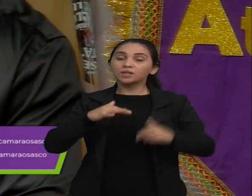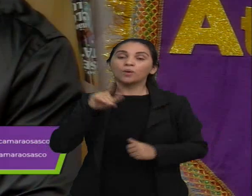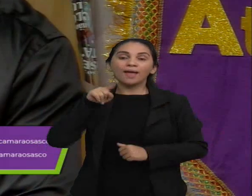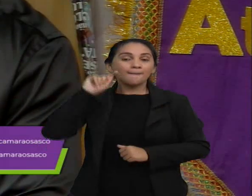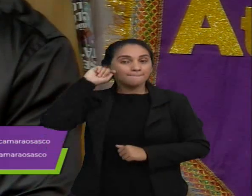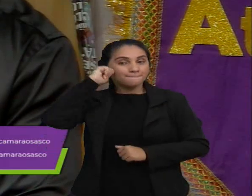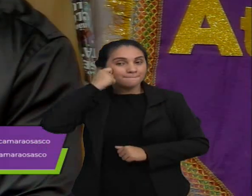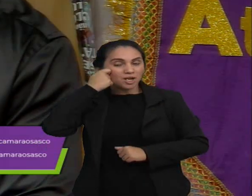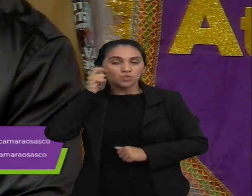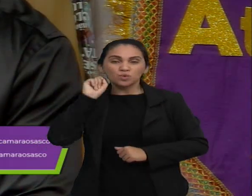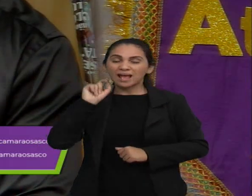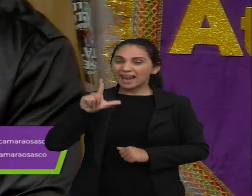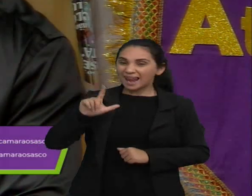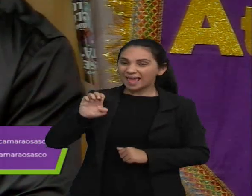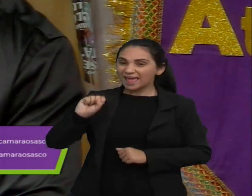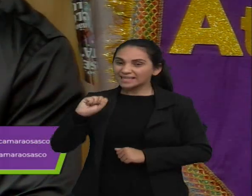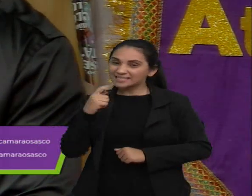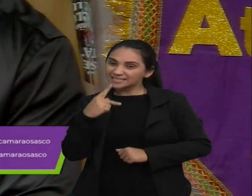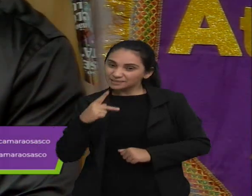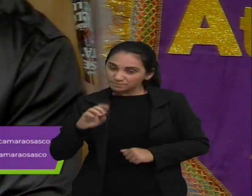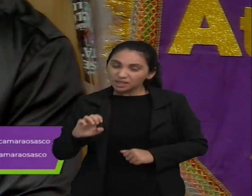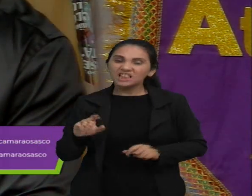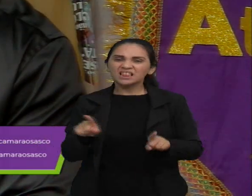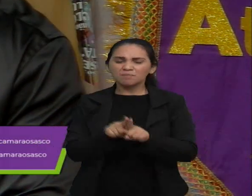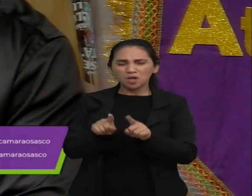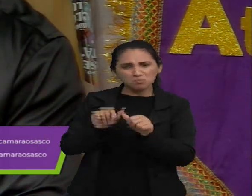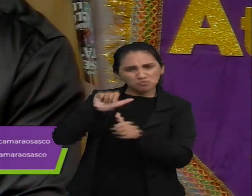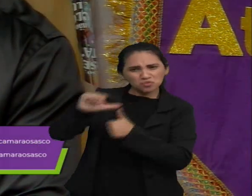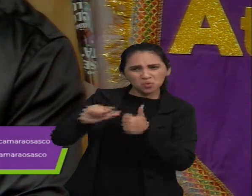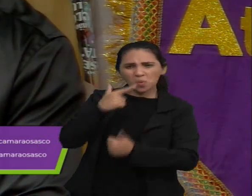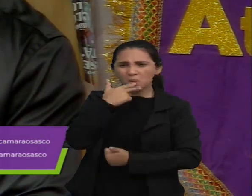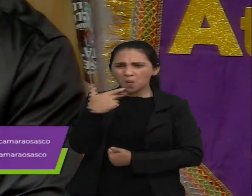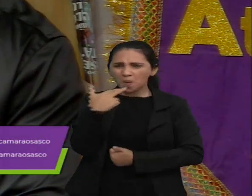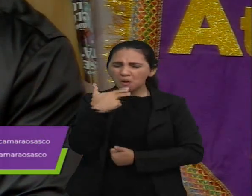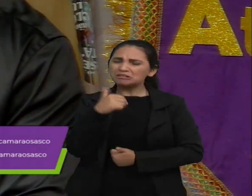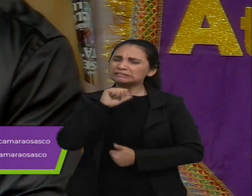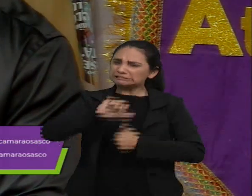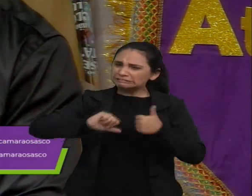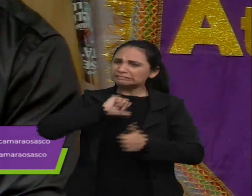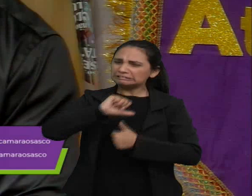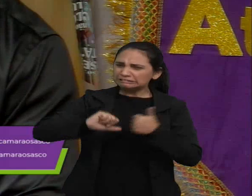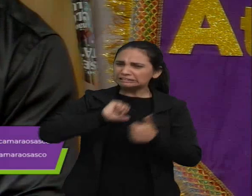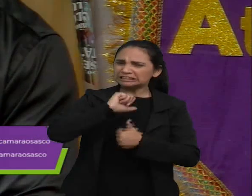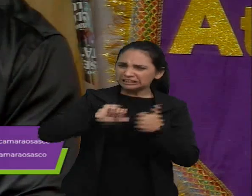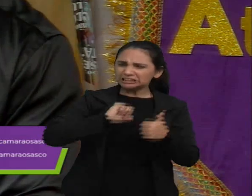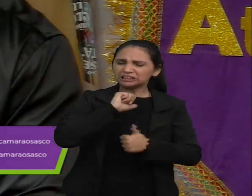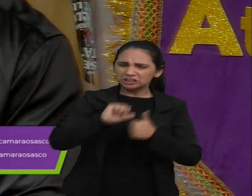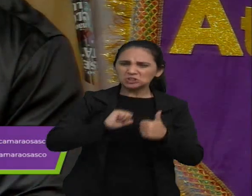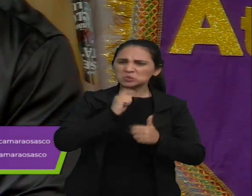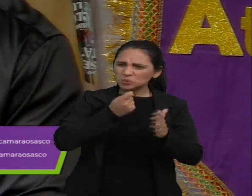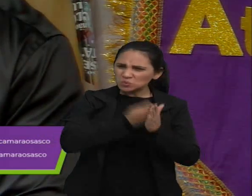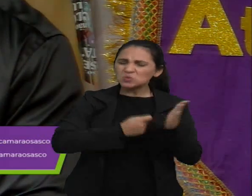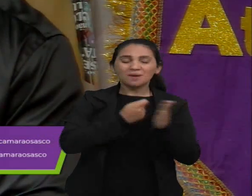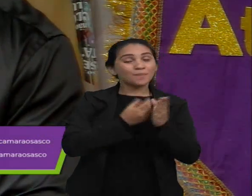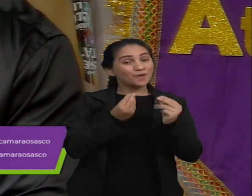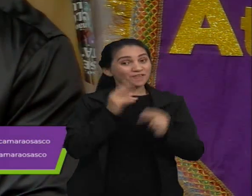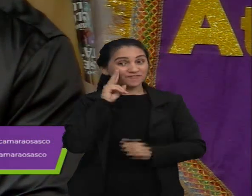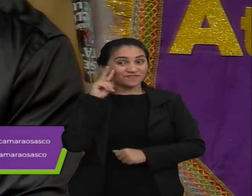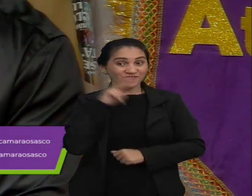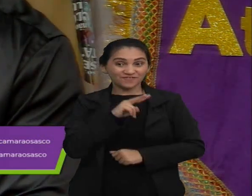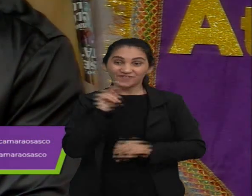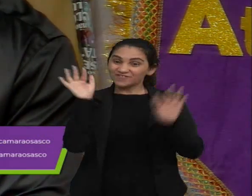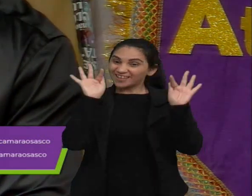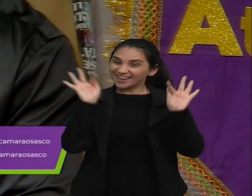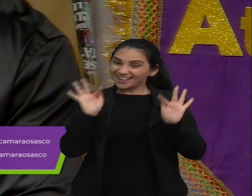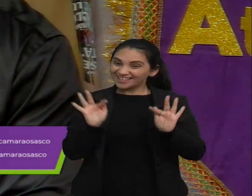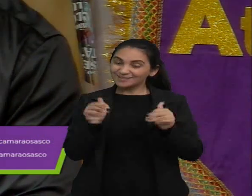muito bem na Lespe que mudou a cor daquela casa que vem travando lutas importantes muito feliz em te ver novamente